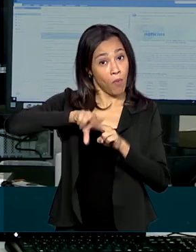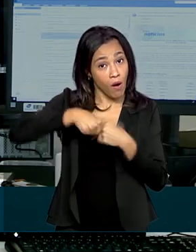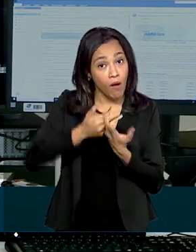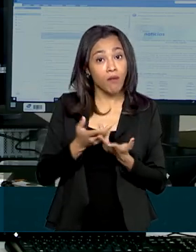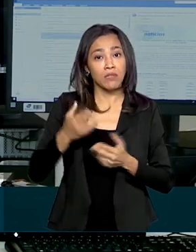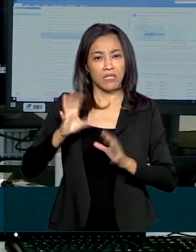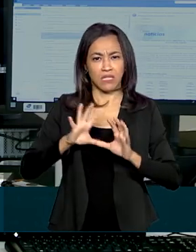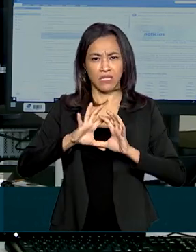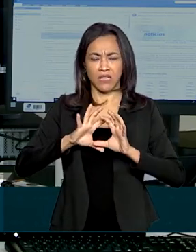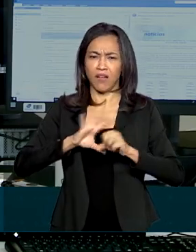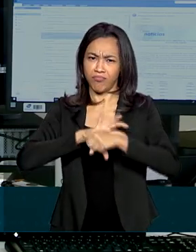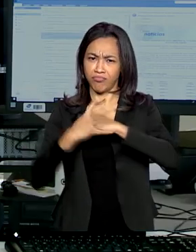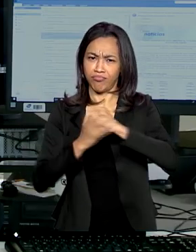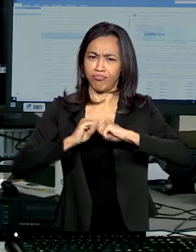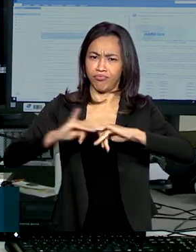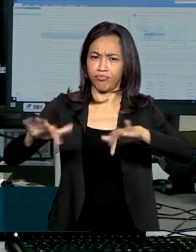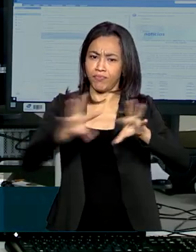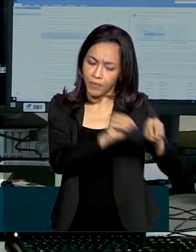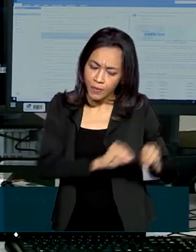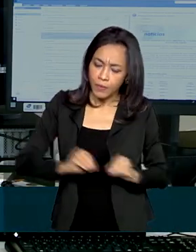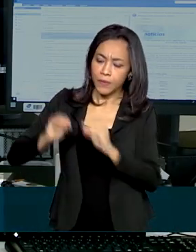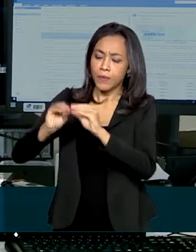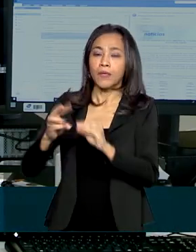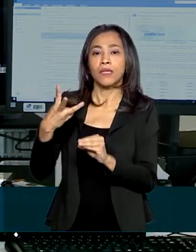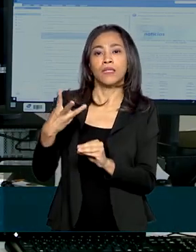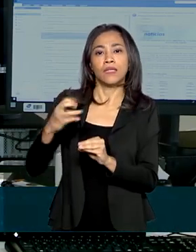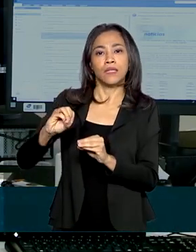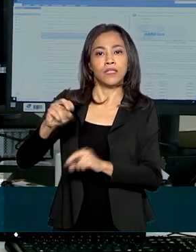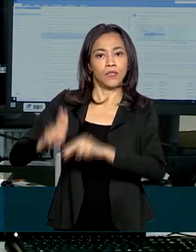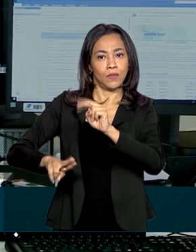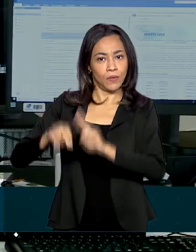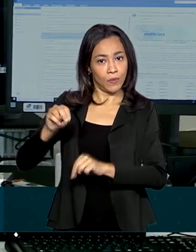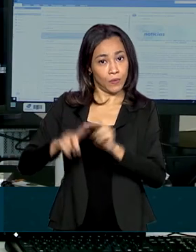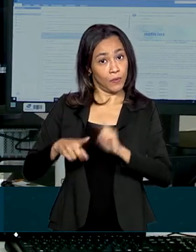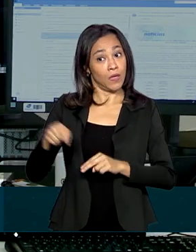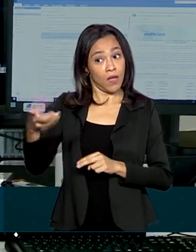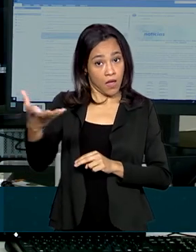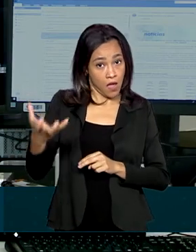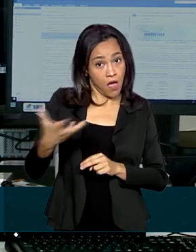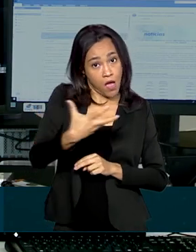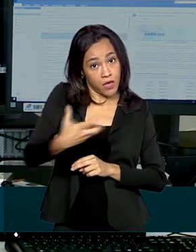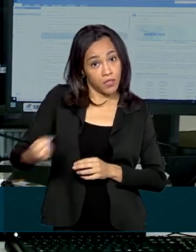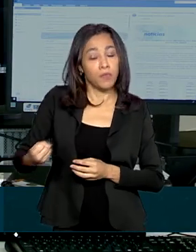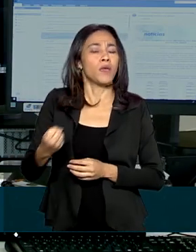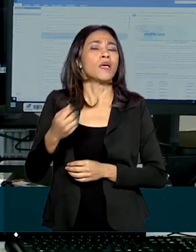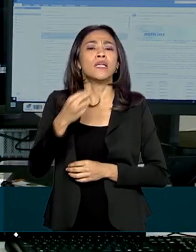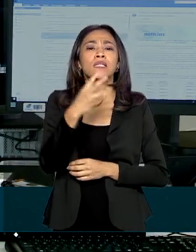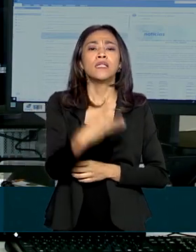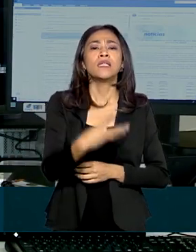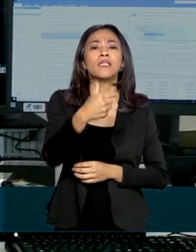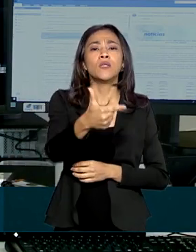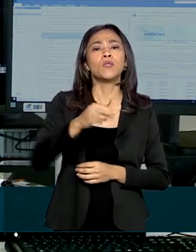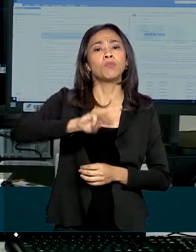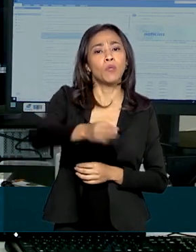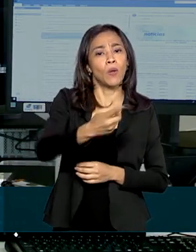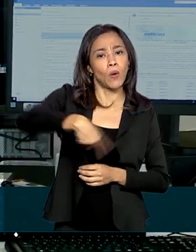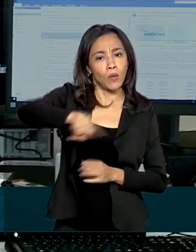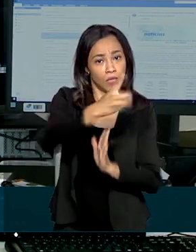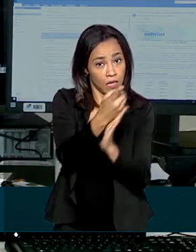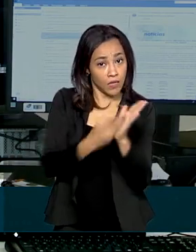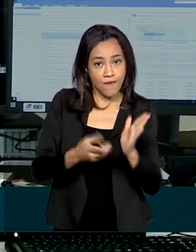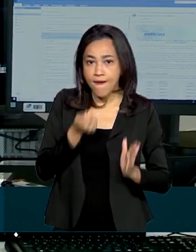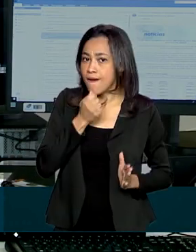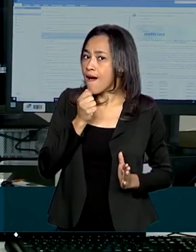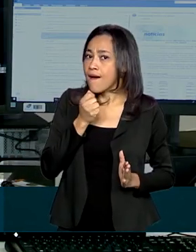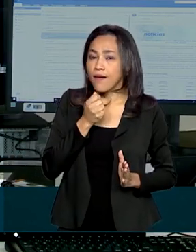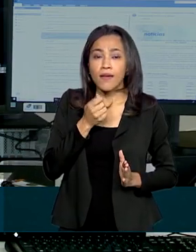adiado para o dia 30 de junho. A Receita espera receber 32 milhões de declarações. Quem não entregar o Imposto